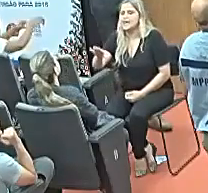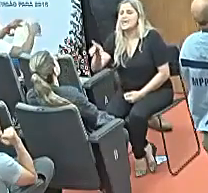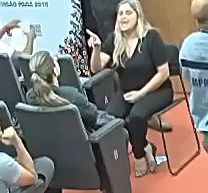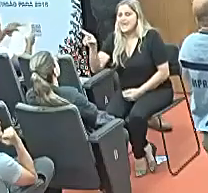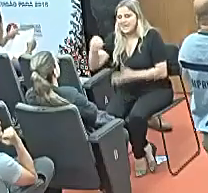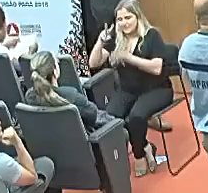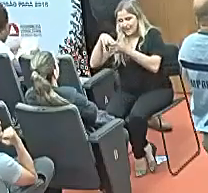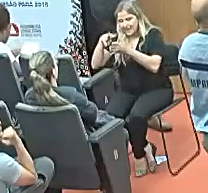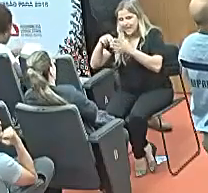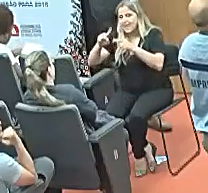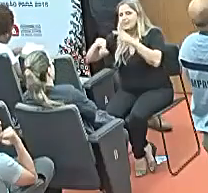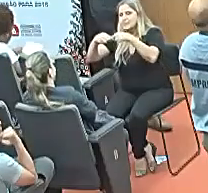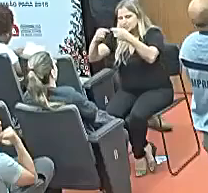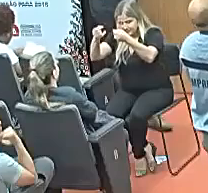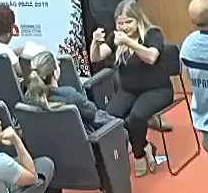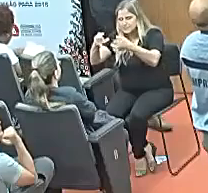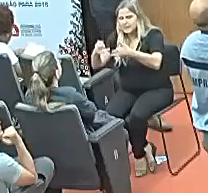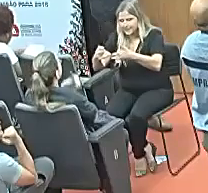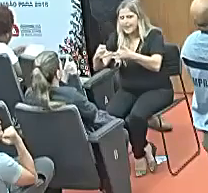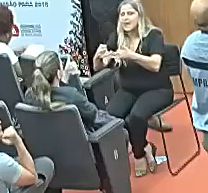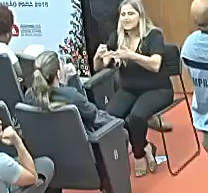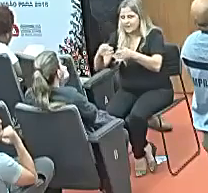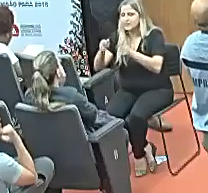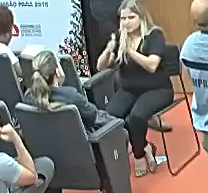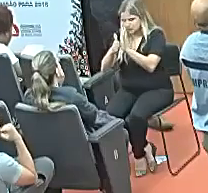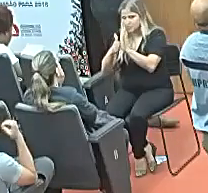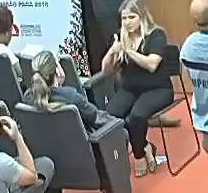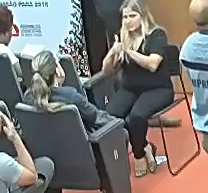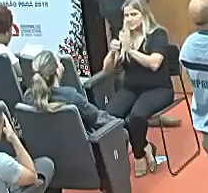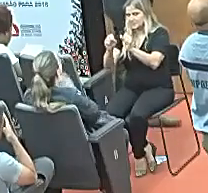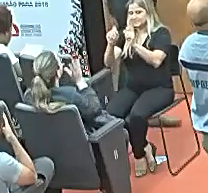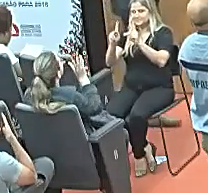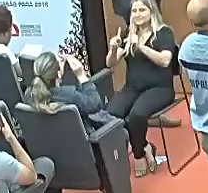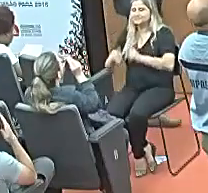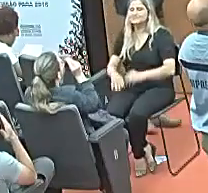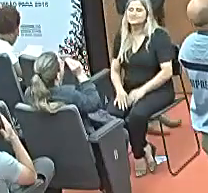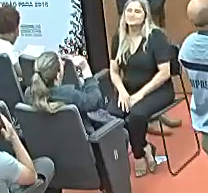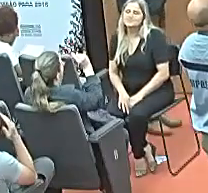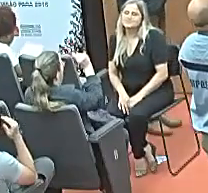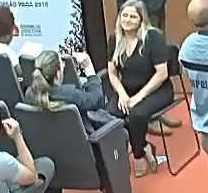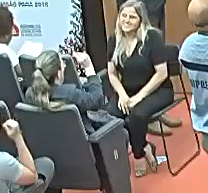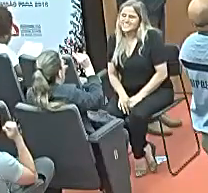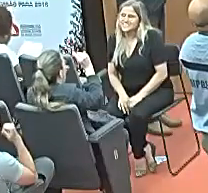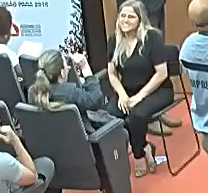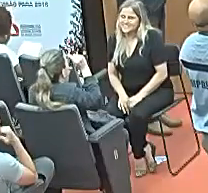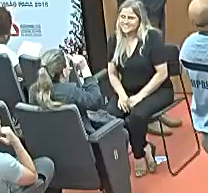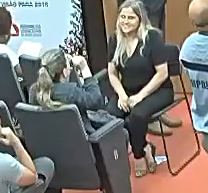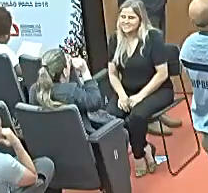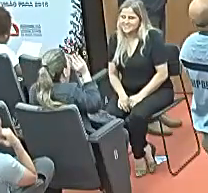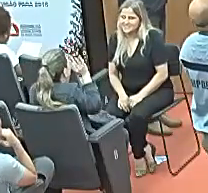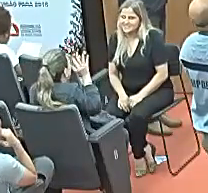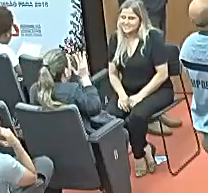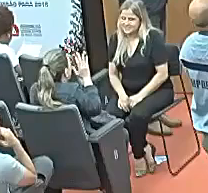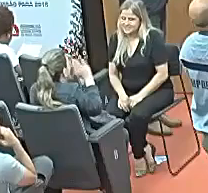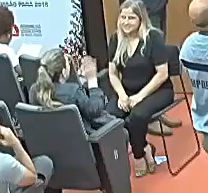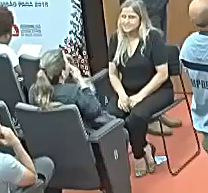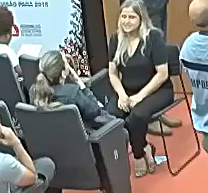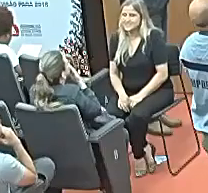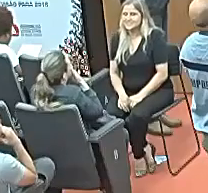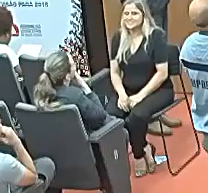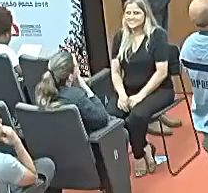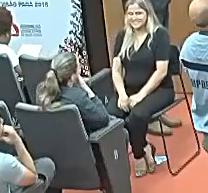obrigou permanentemente o governo está se recolocando no dia-a-dia em relação às políticas públicas